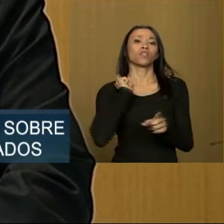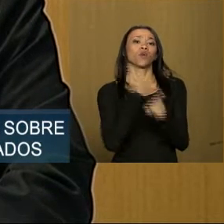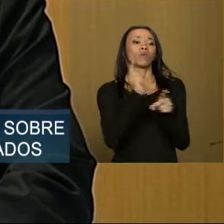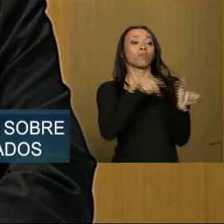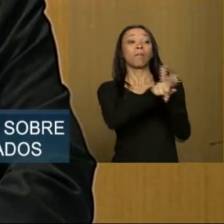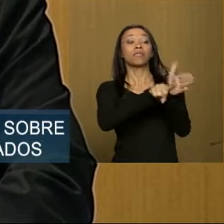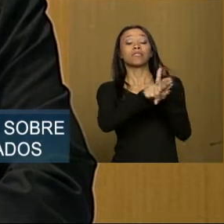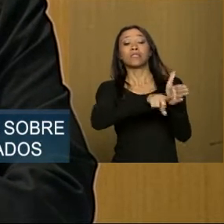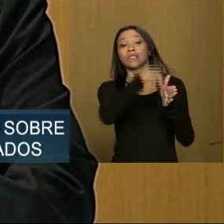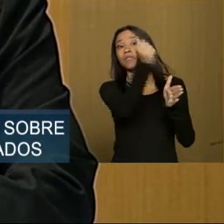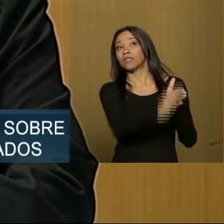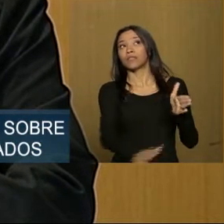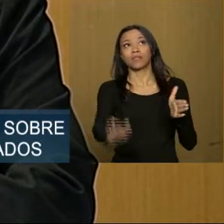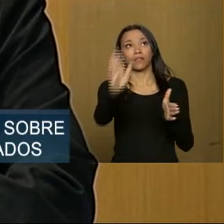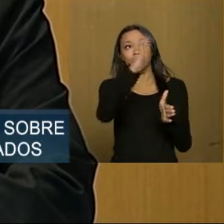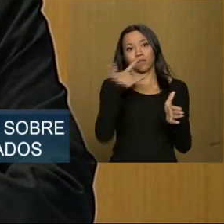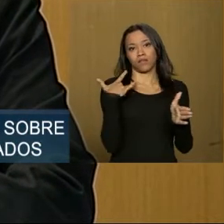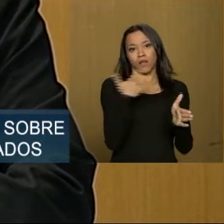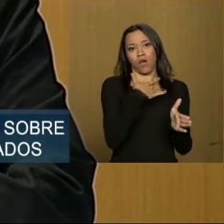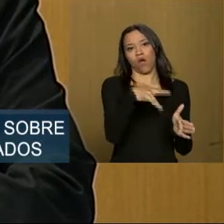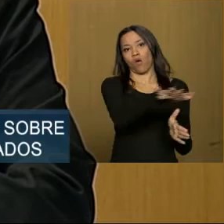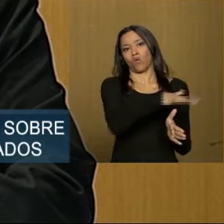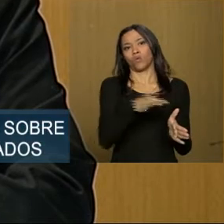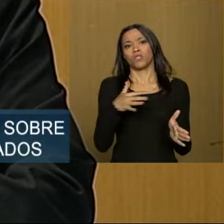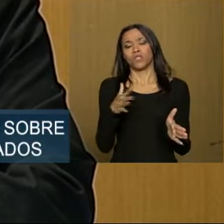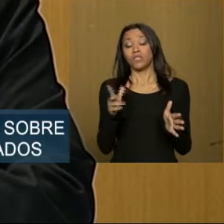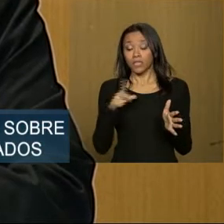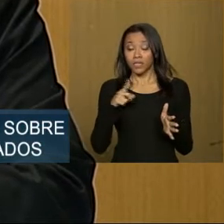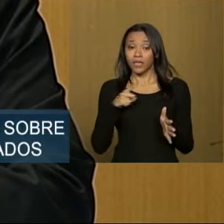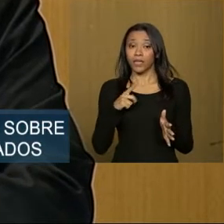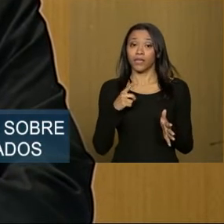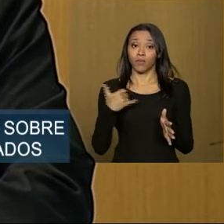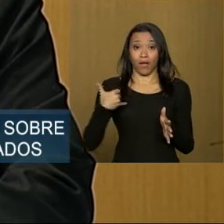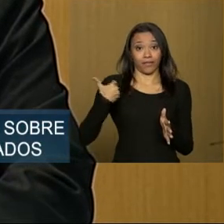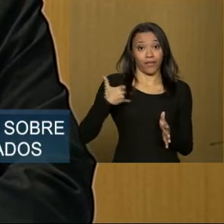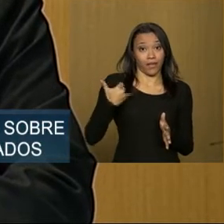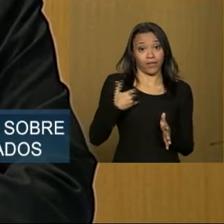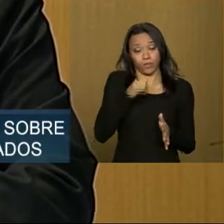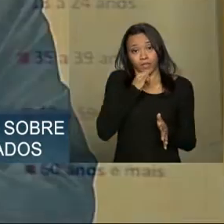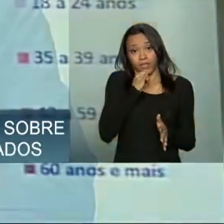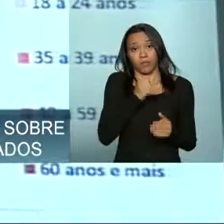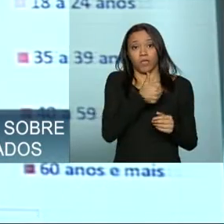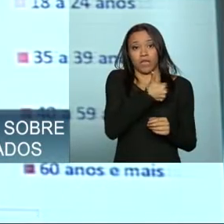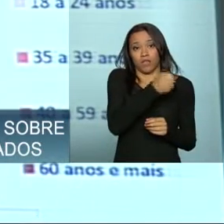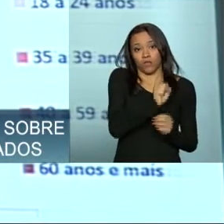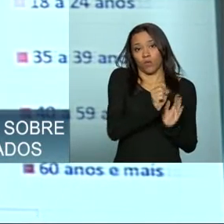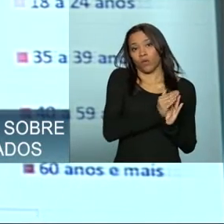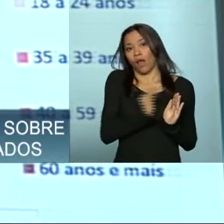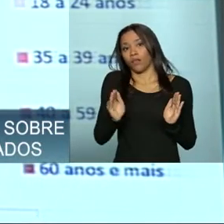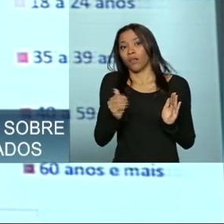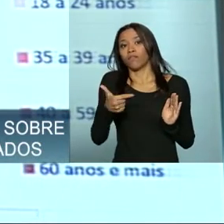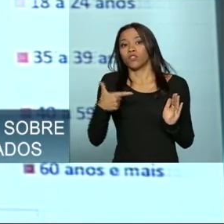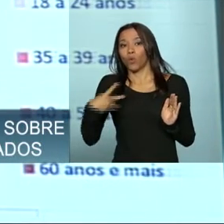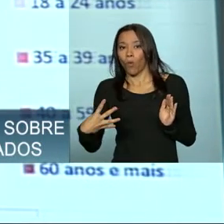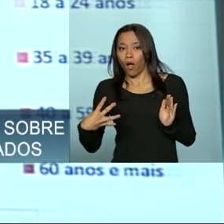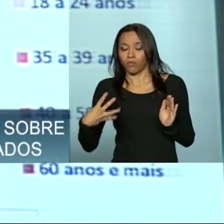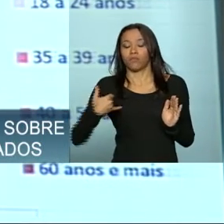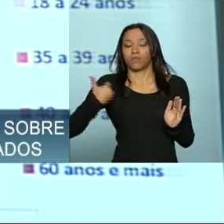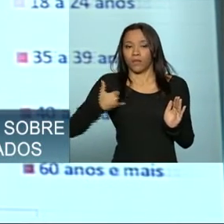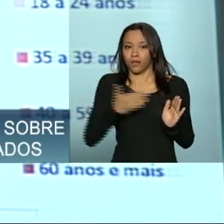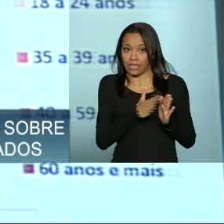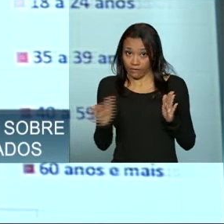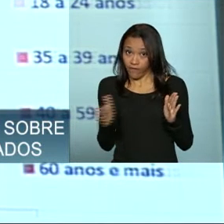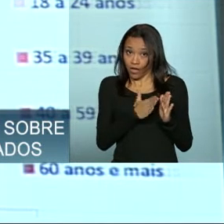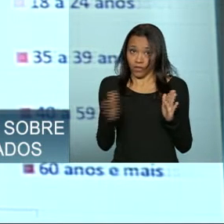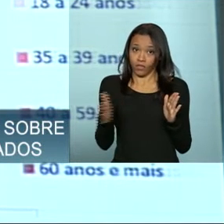E há uma diferença segundo faixa de idade, né? Então, a população de 18 a 24 anos